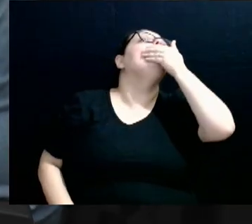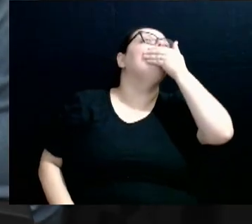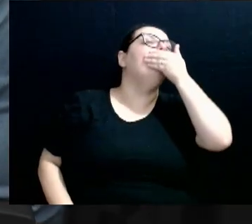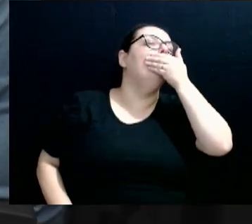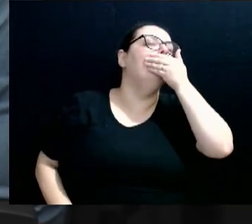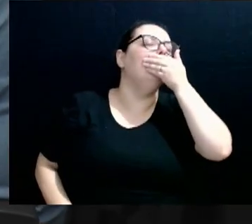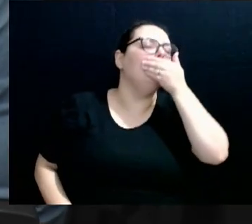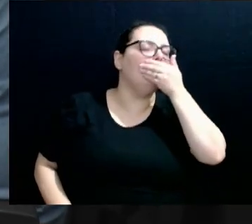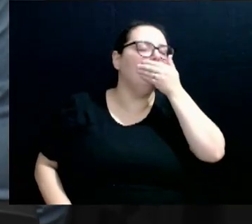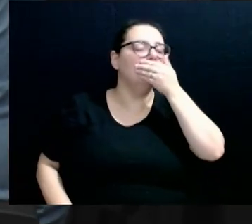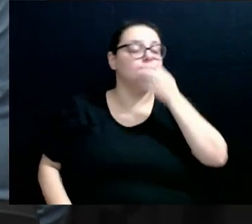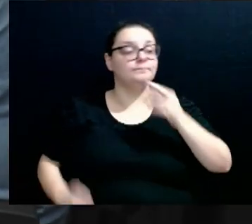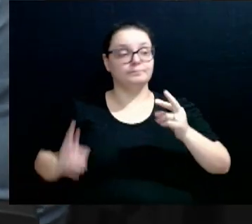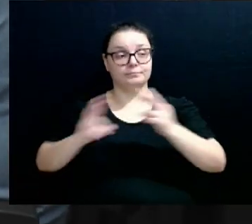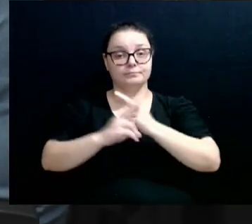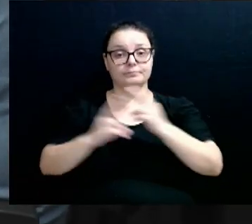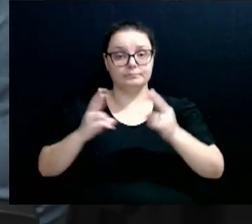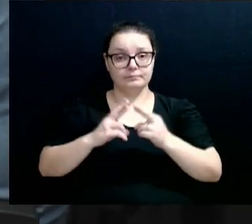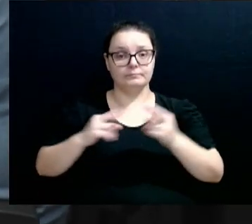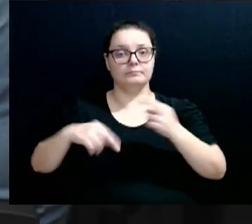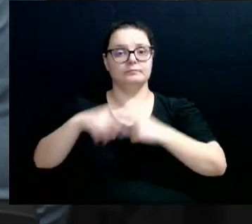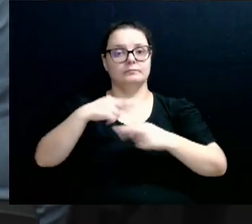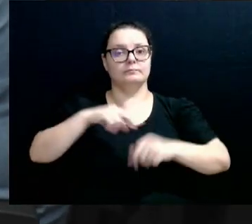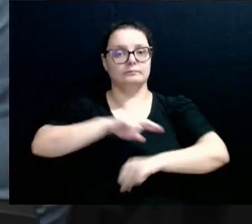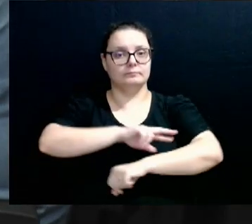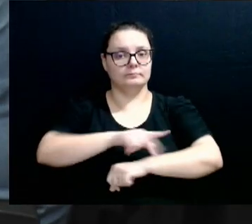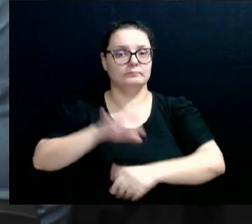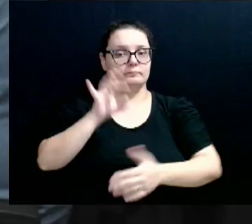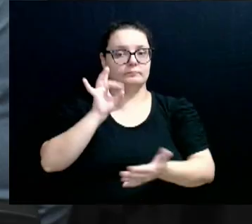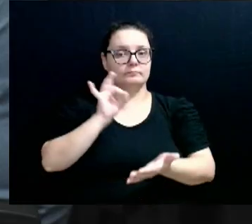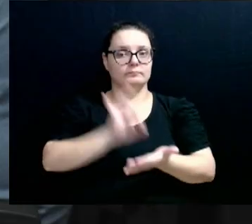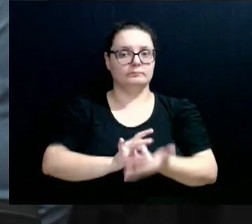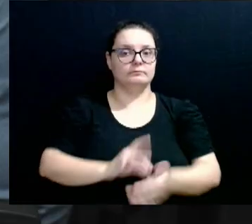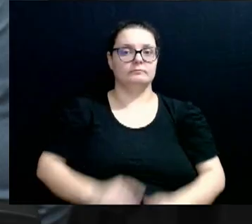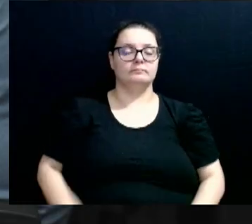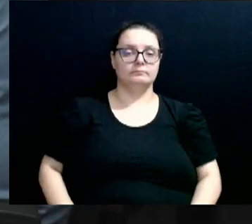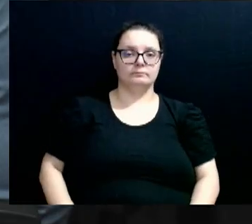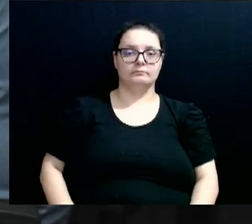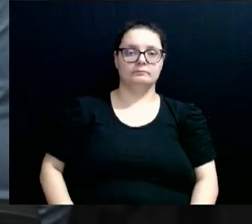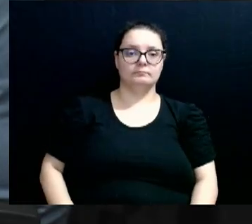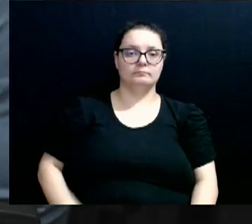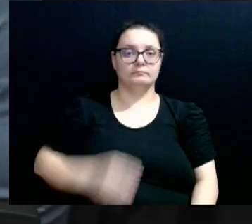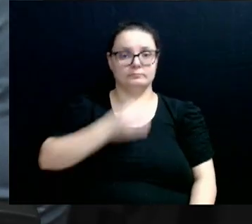sua questão racial, com a sua origem, com o fato de você ser um homem negro?